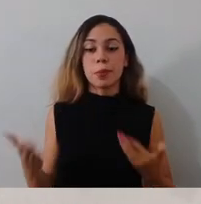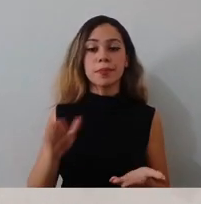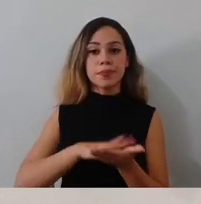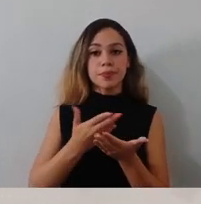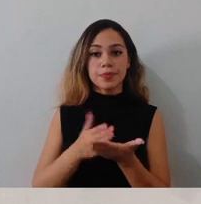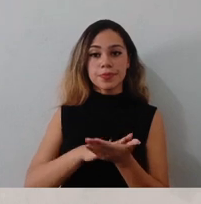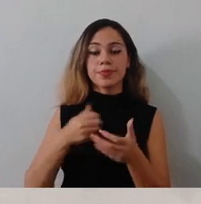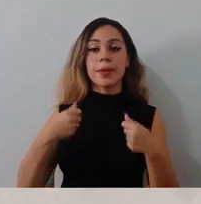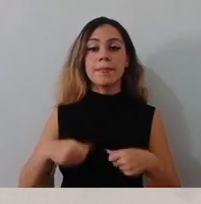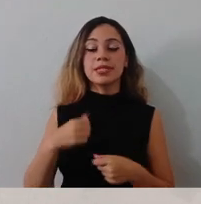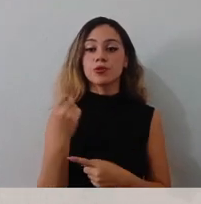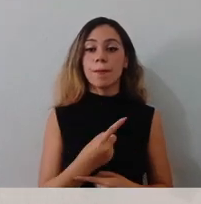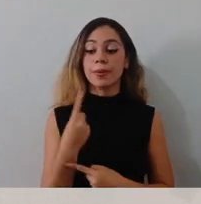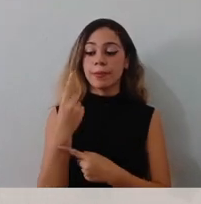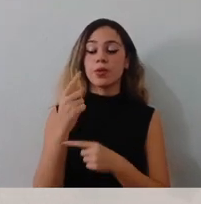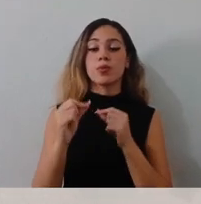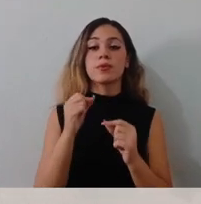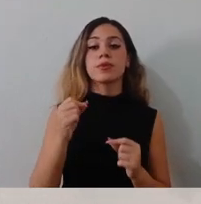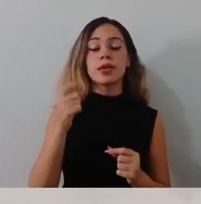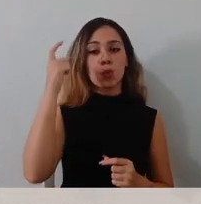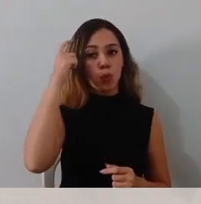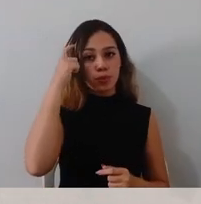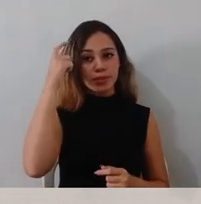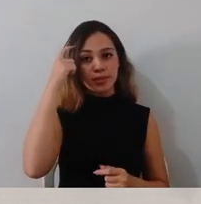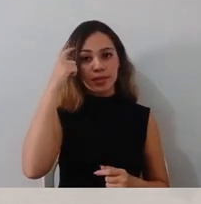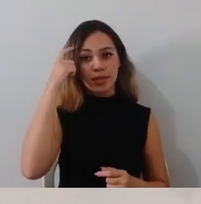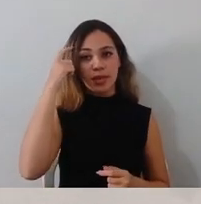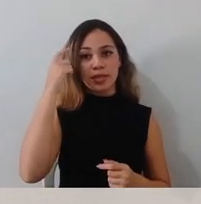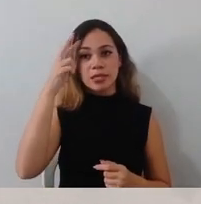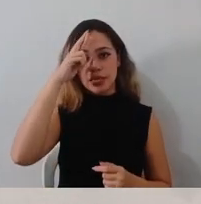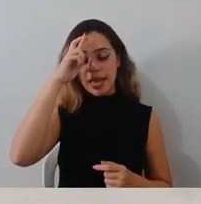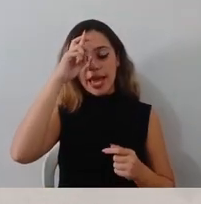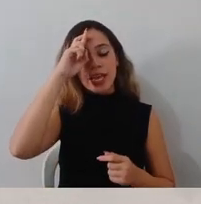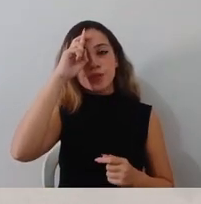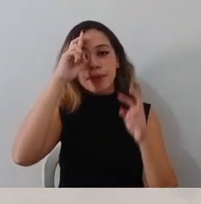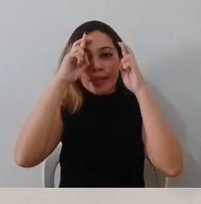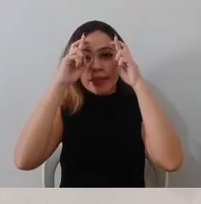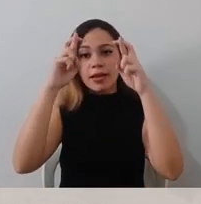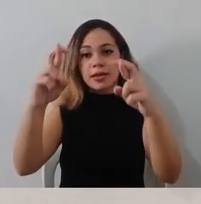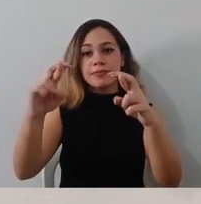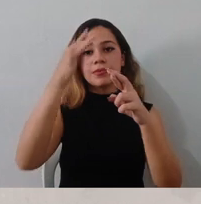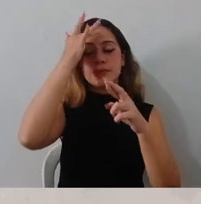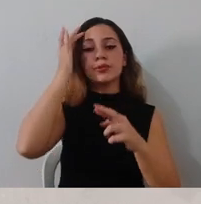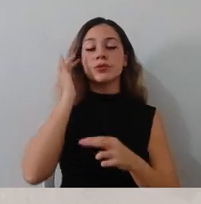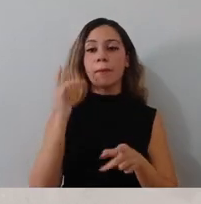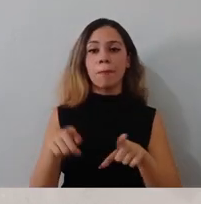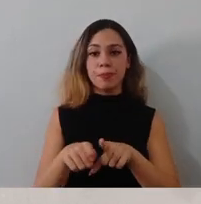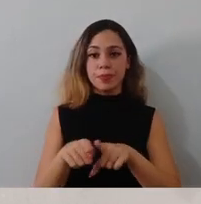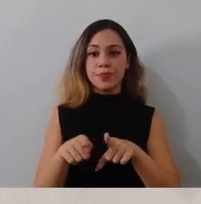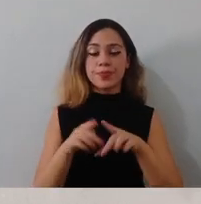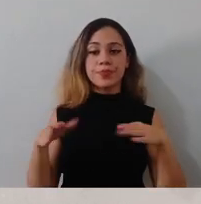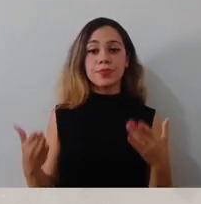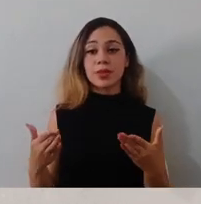aí precisam ter, em primeiro lugar, consciência, humanidade e respeitar a dignidade da pessoa humana,